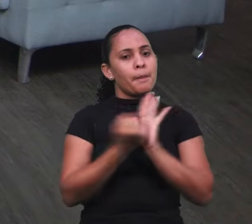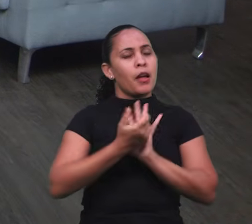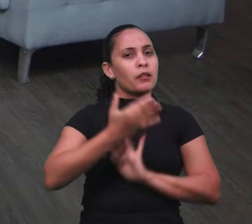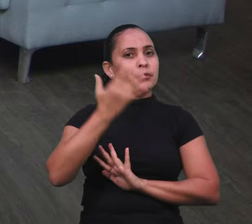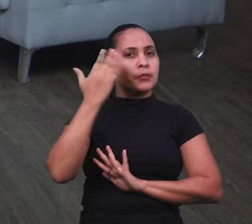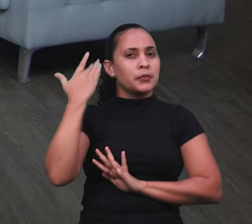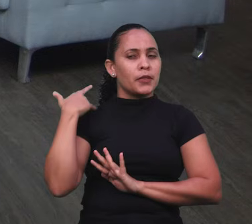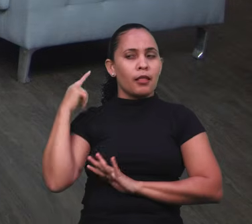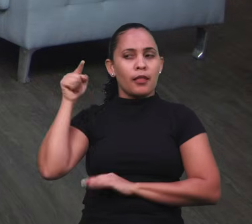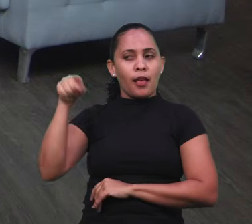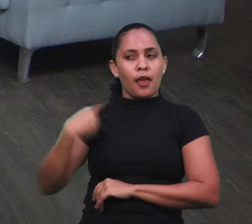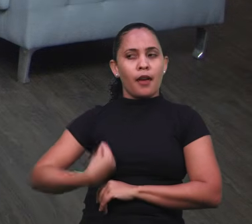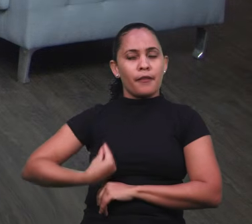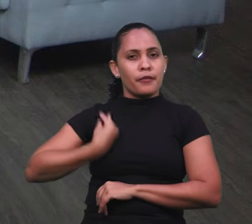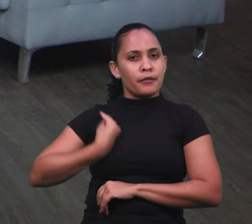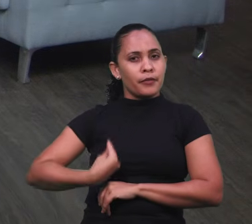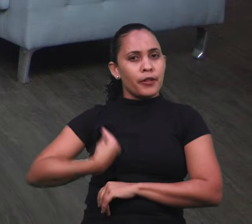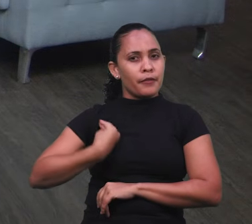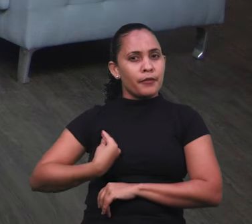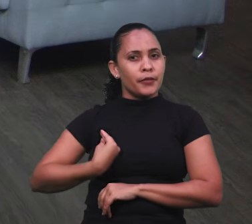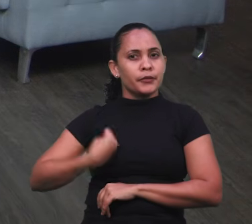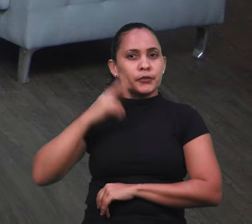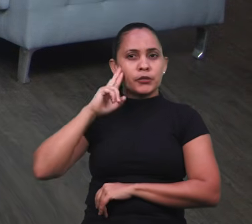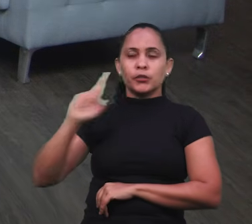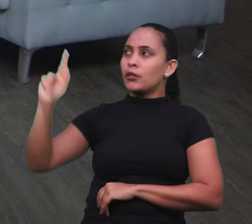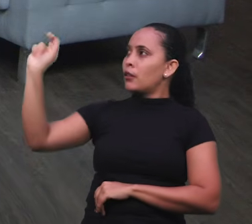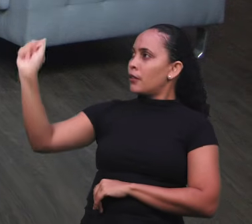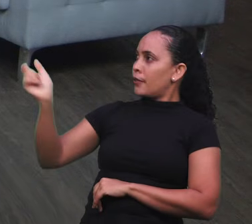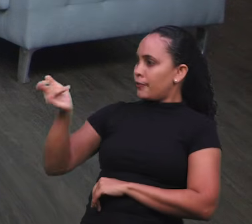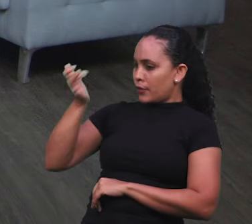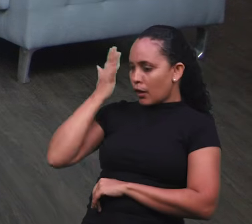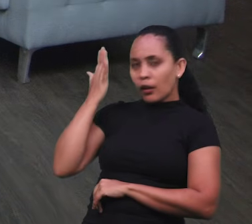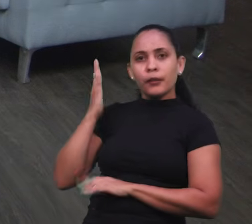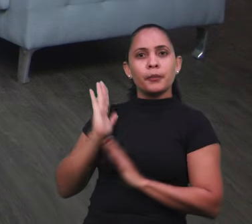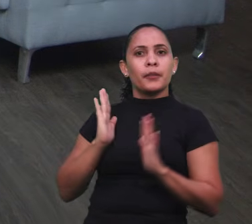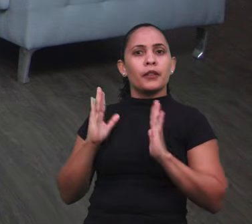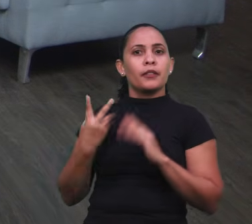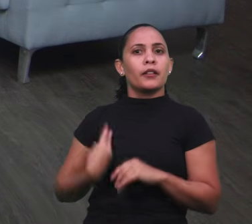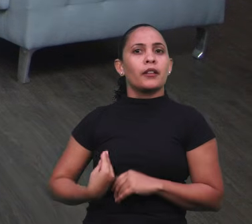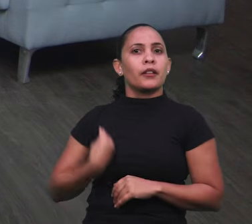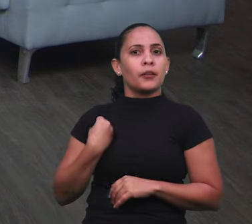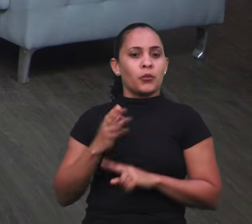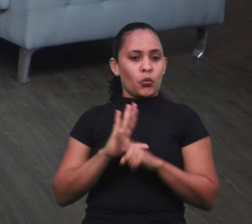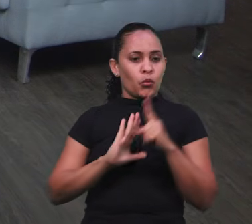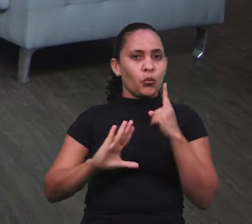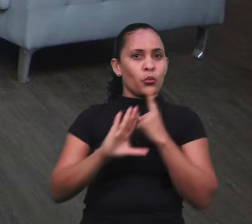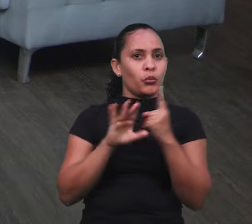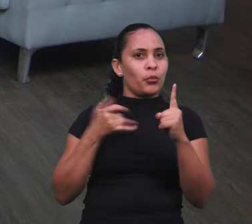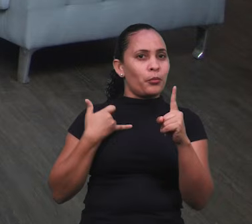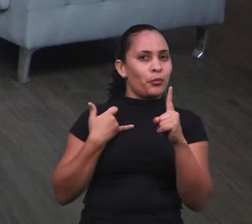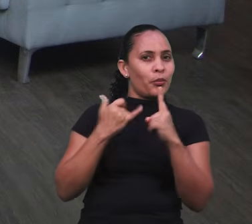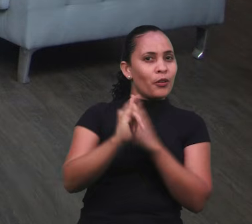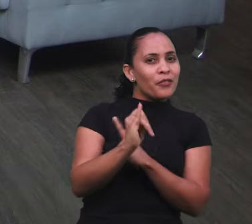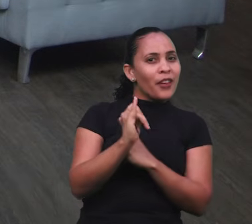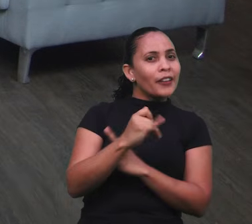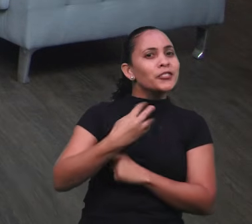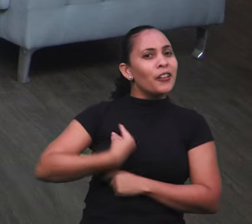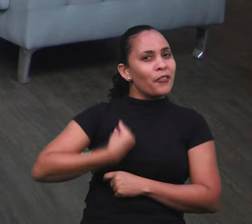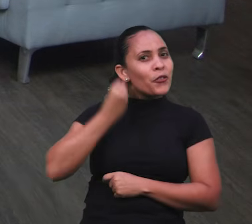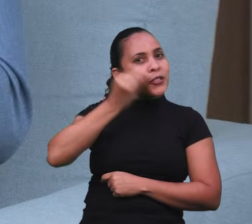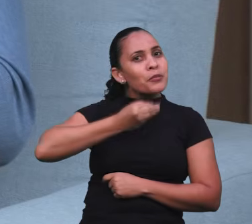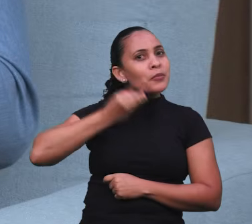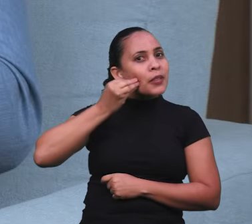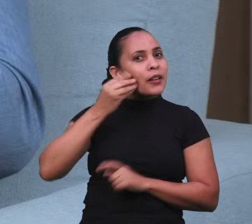aqui, que são os marcos antigos, ela viveu, ela viu o Senhor revelando, em certo momento, sobre o culto